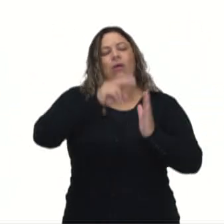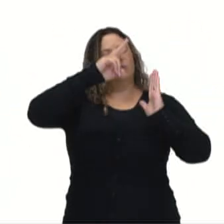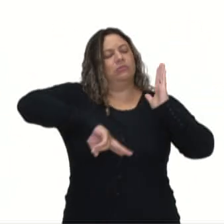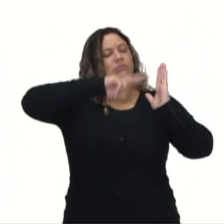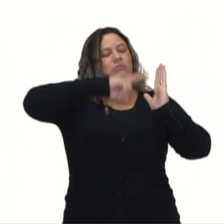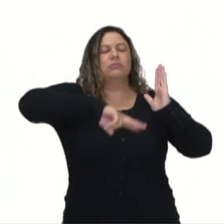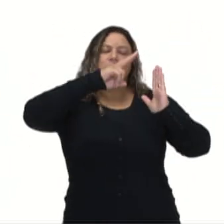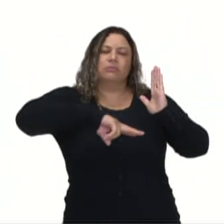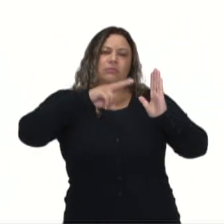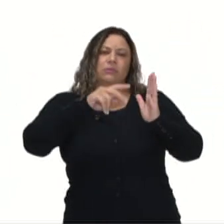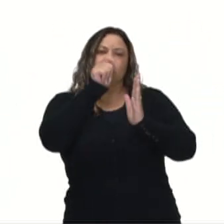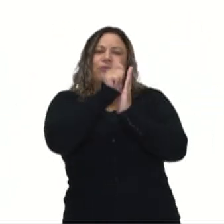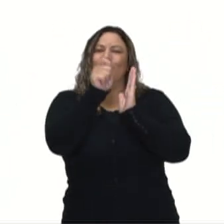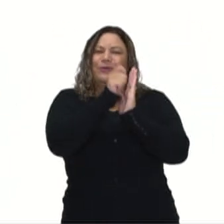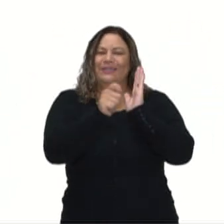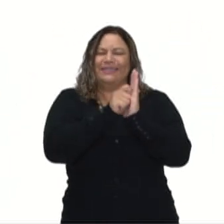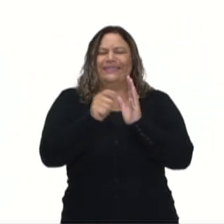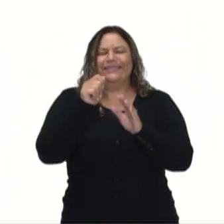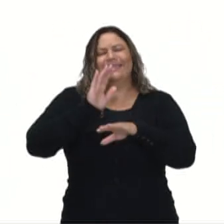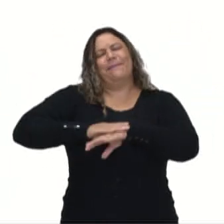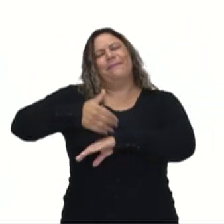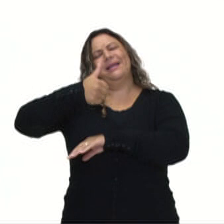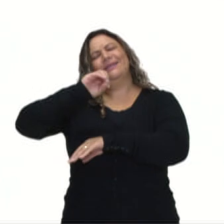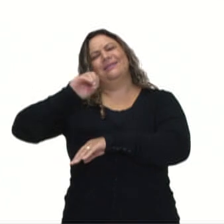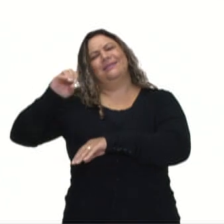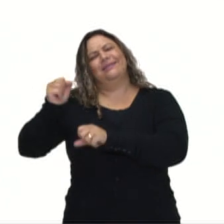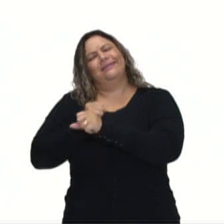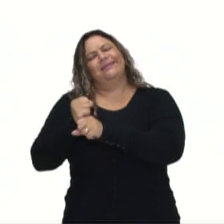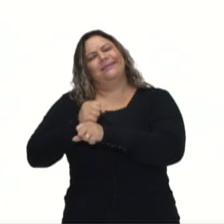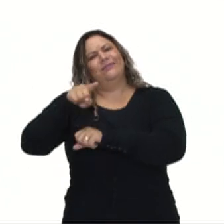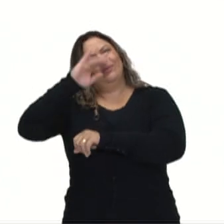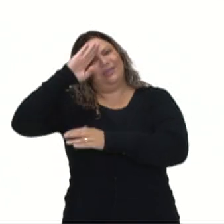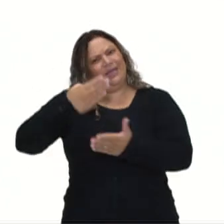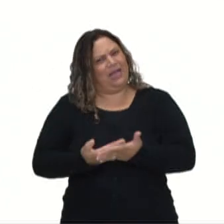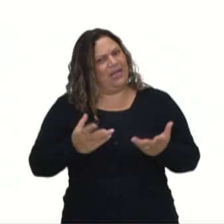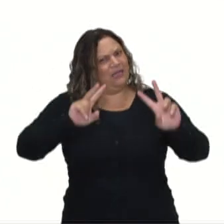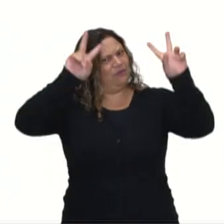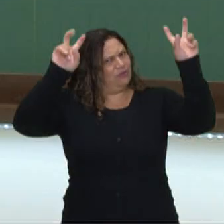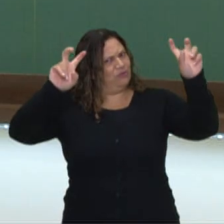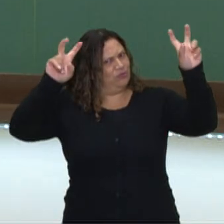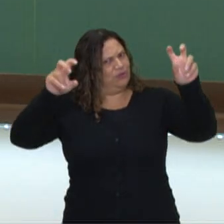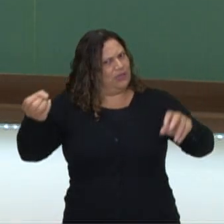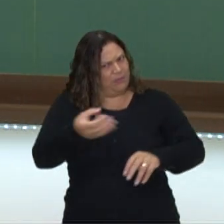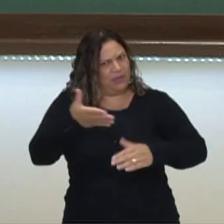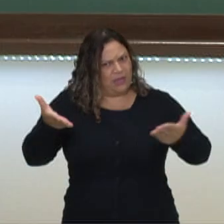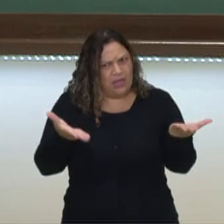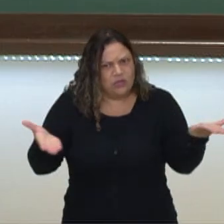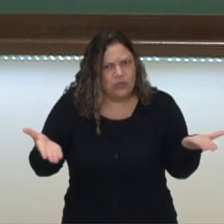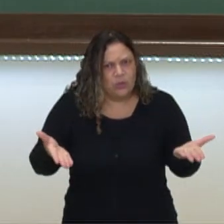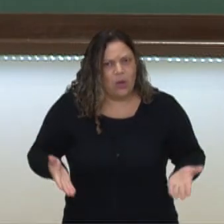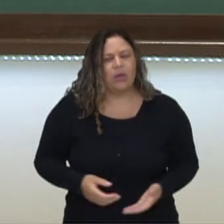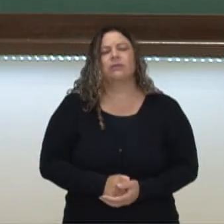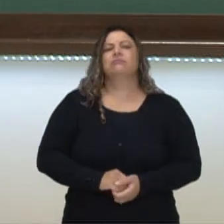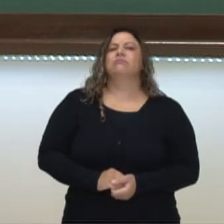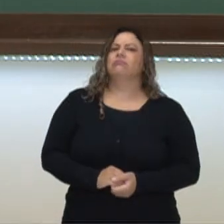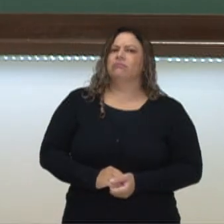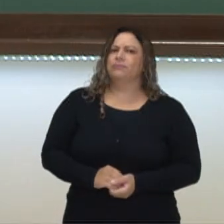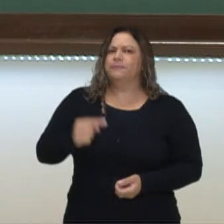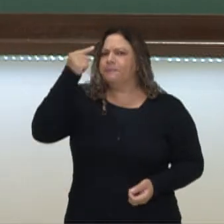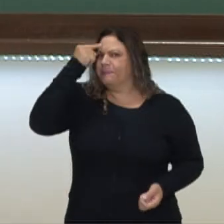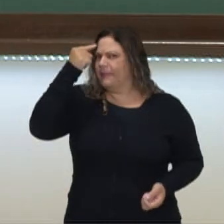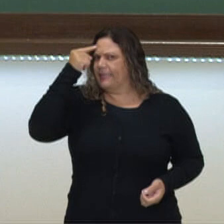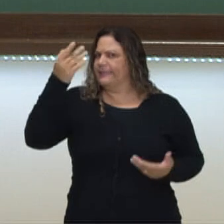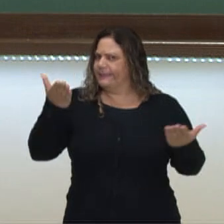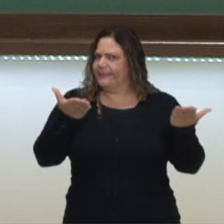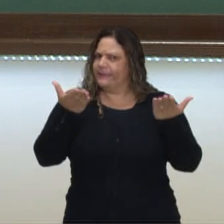foi escrita há mais de 100 anos. Você acredita que o tema abordado é atual? Pense aí, com